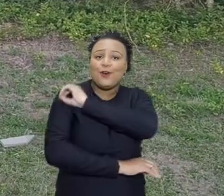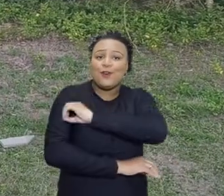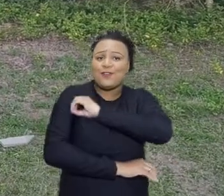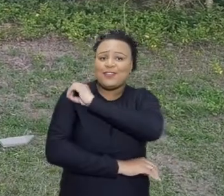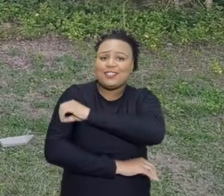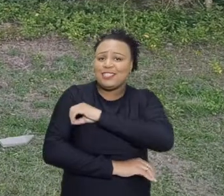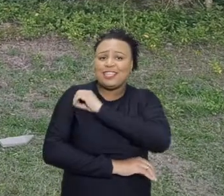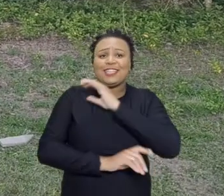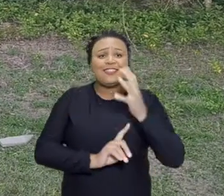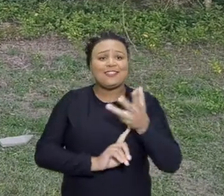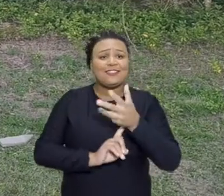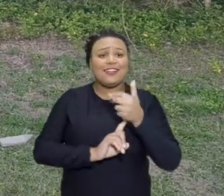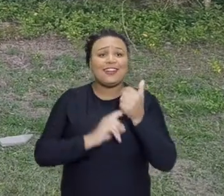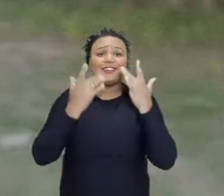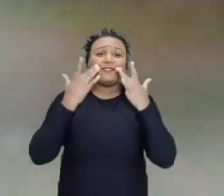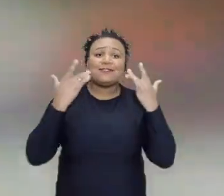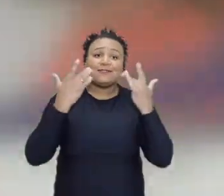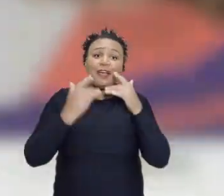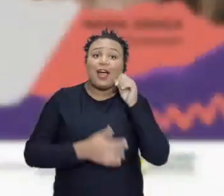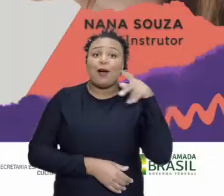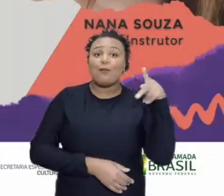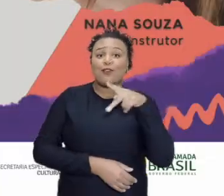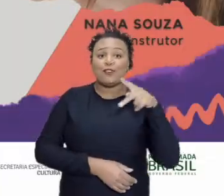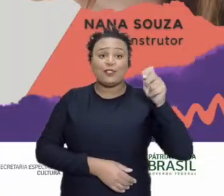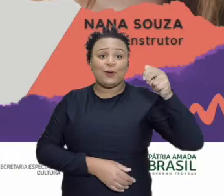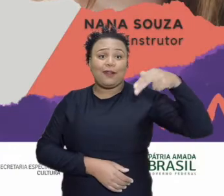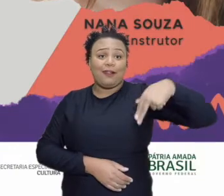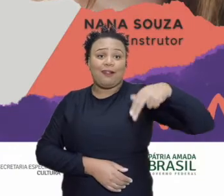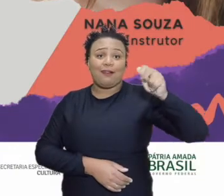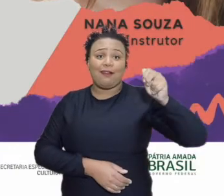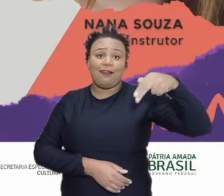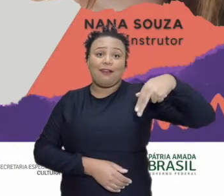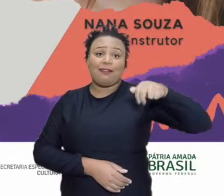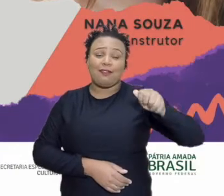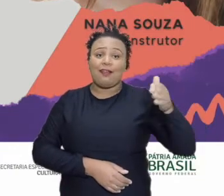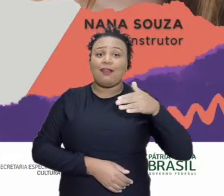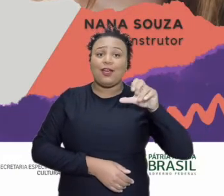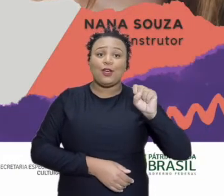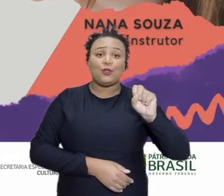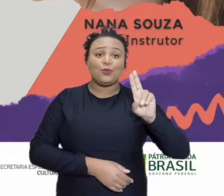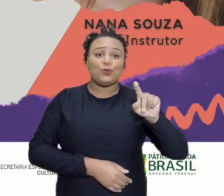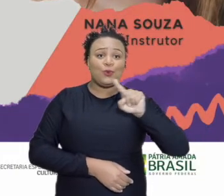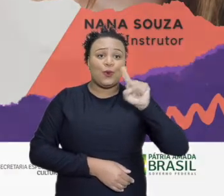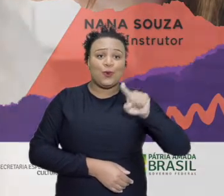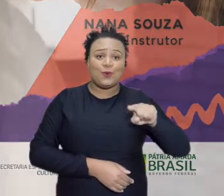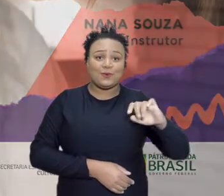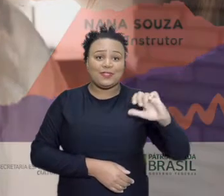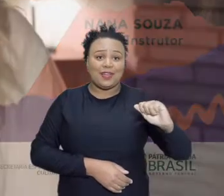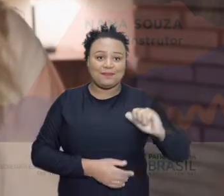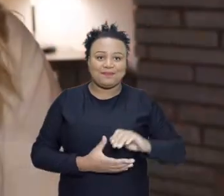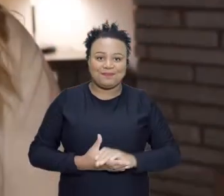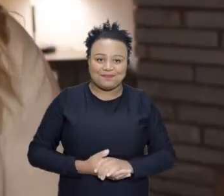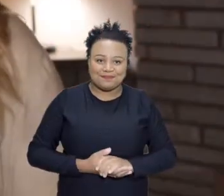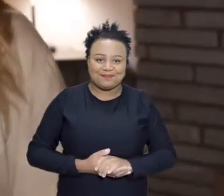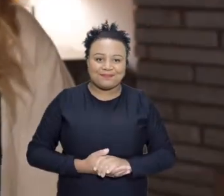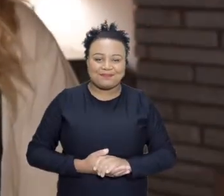Artes Cênicas, com Nana Arte com a Souza. instrutora Nana Souza, mulher branca, cabelo loiro e